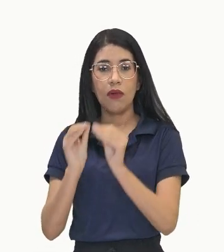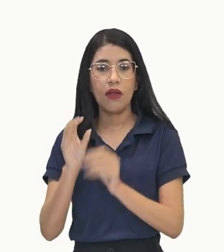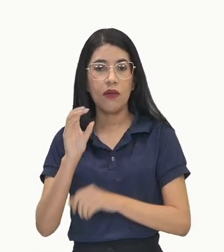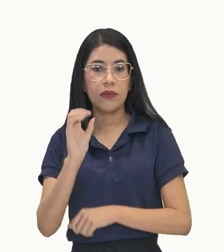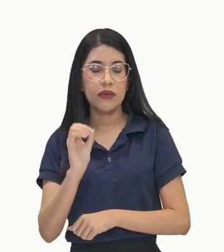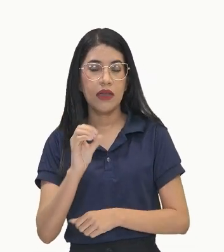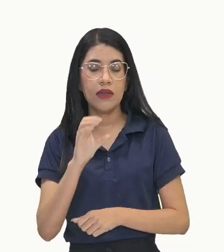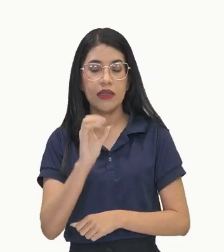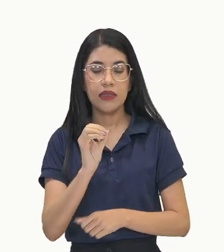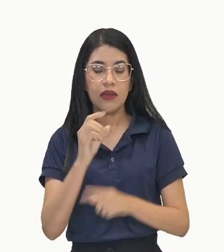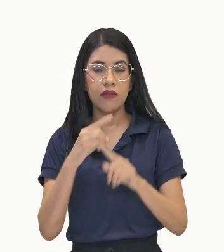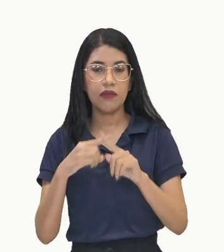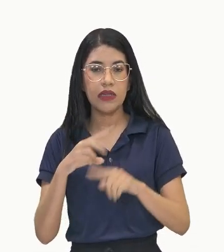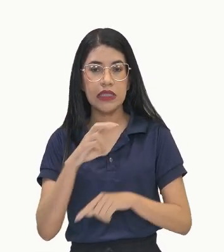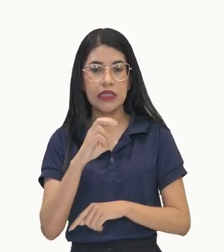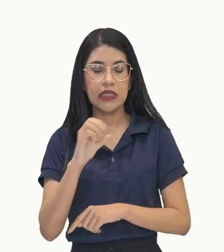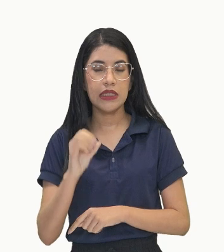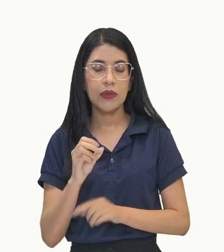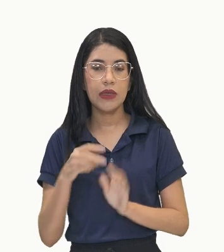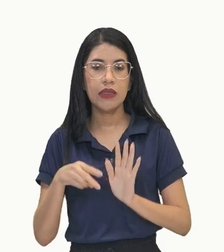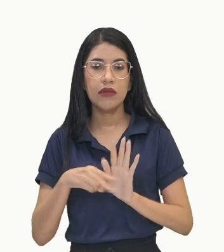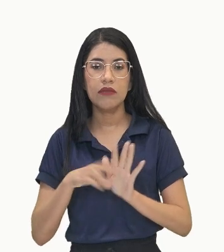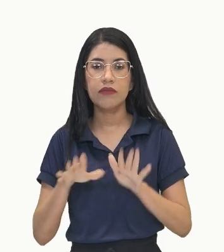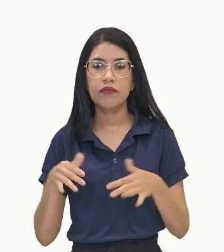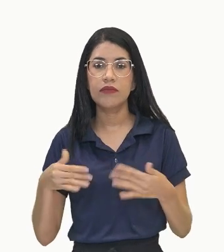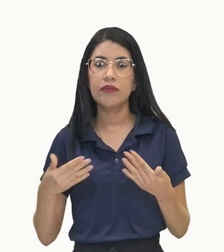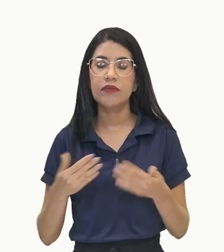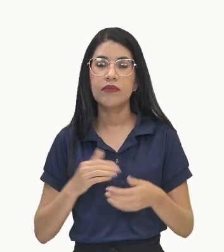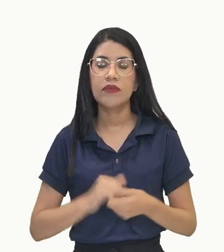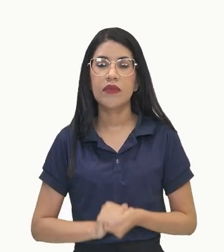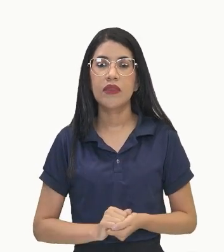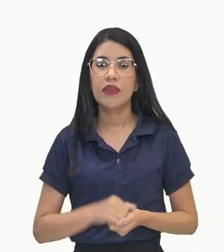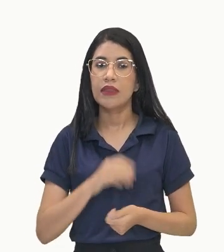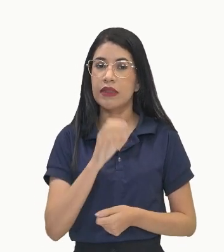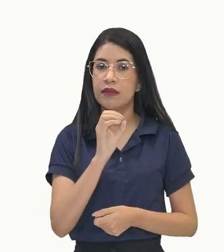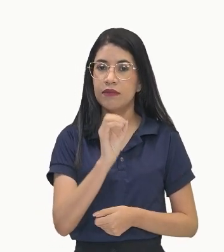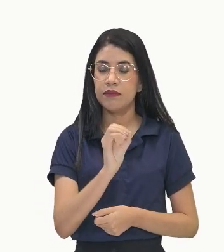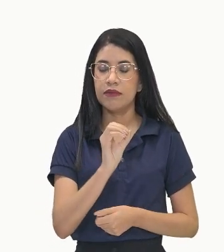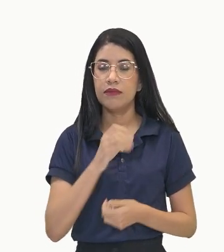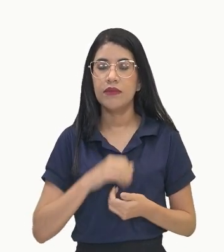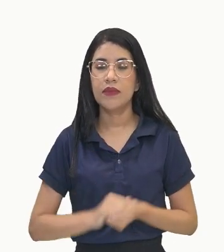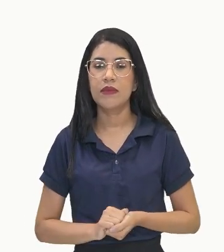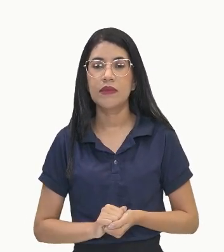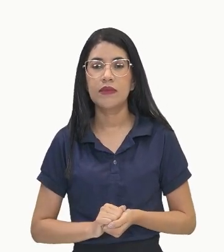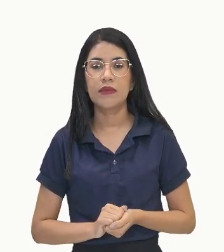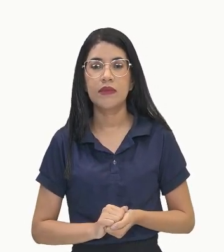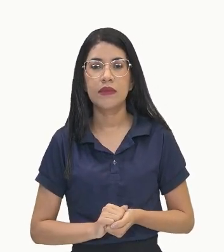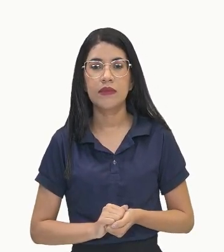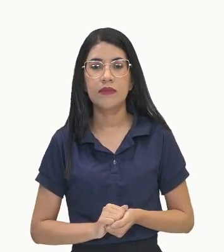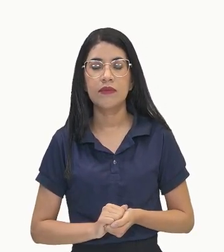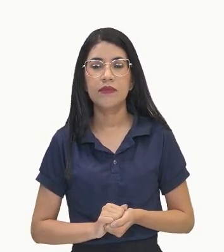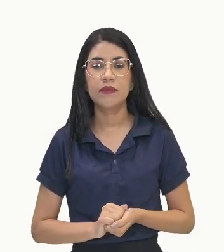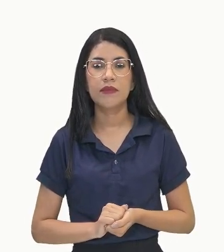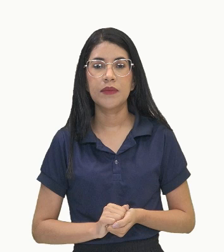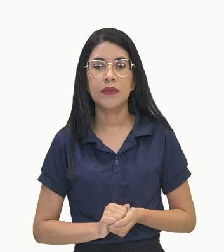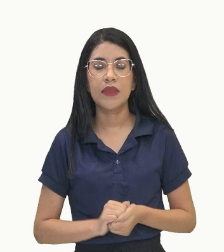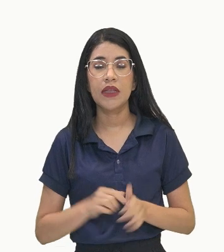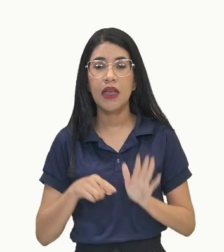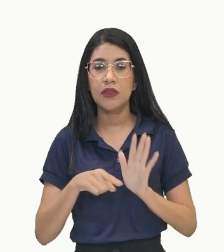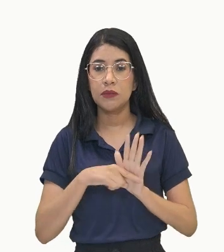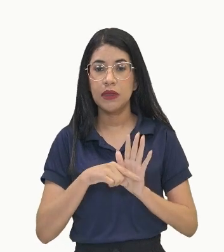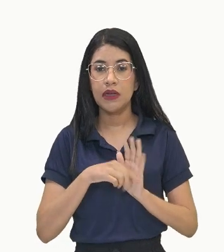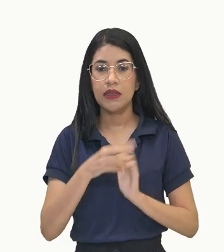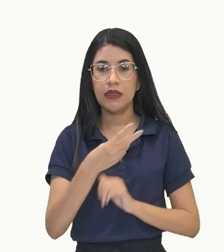vezes 50 vai dar o quê? Vai dar 0. Subtraindo aqui dá